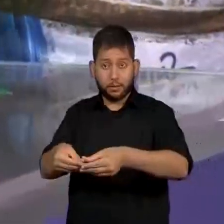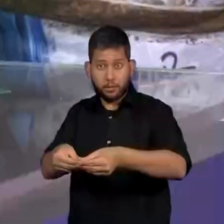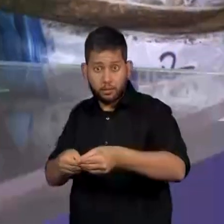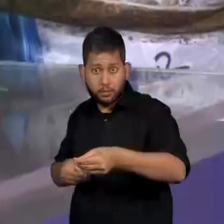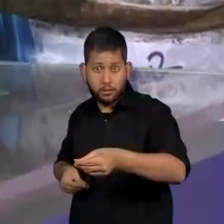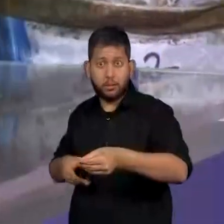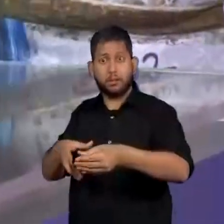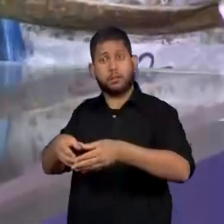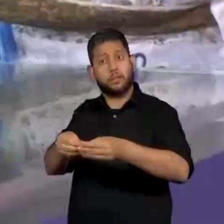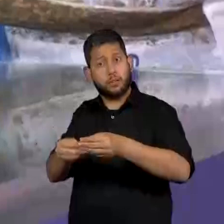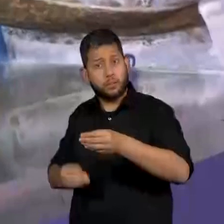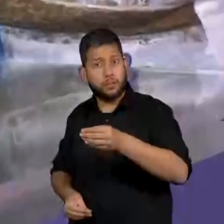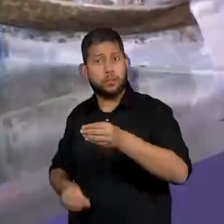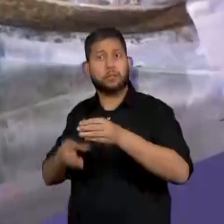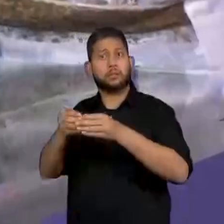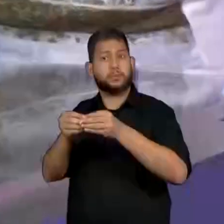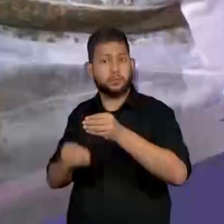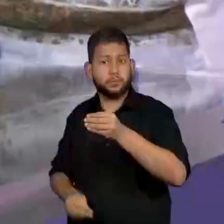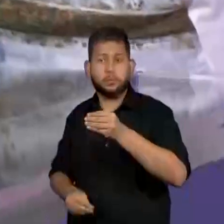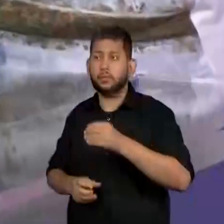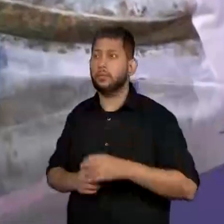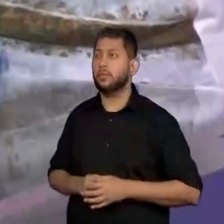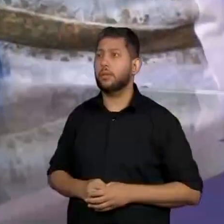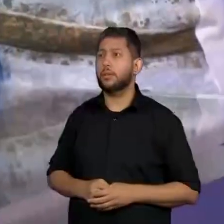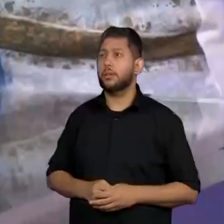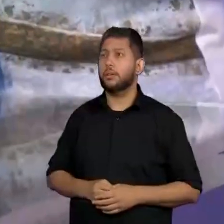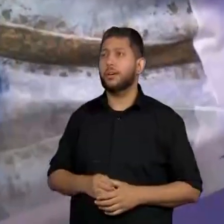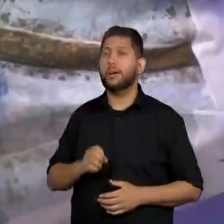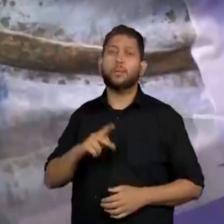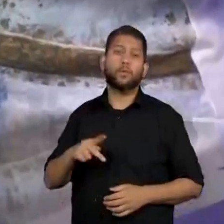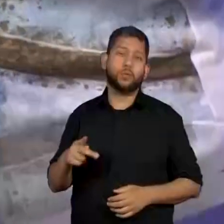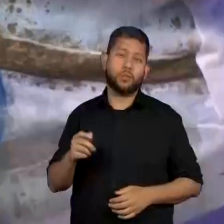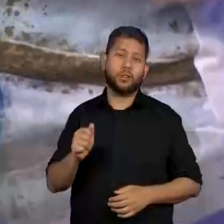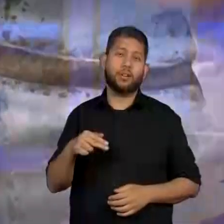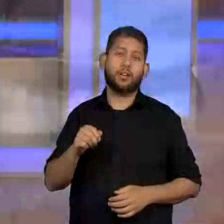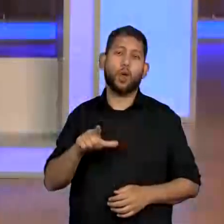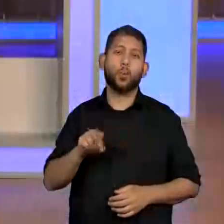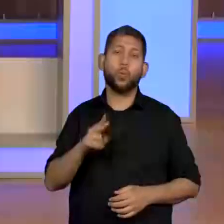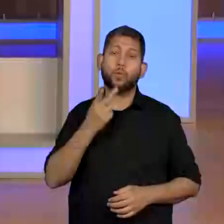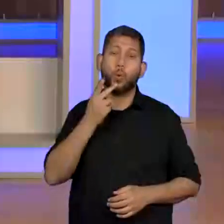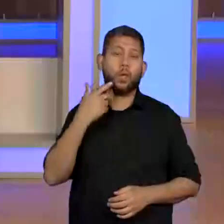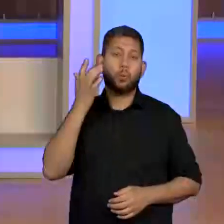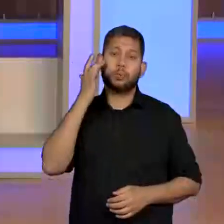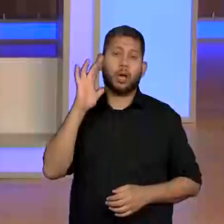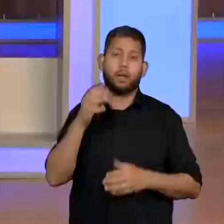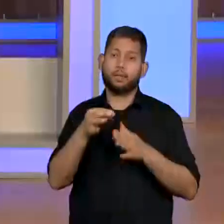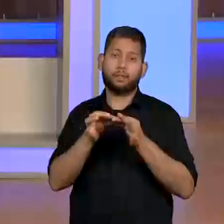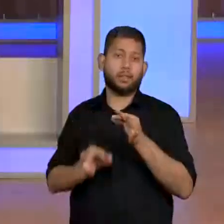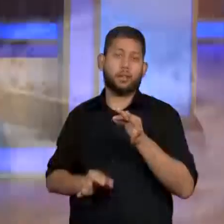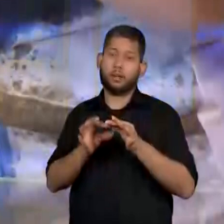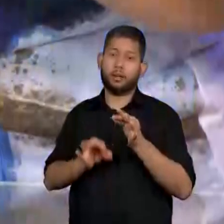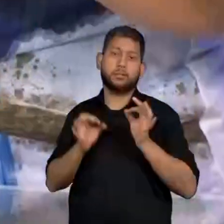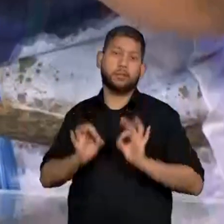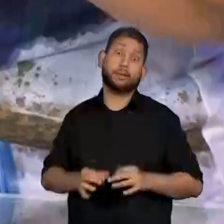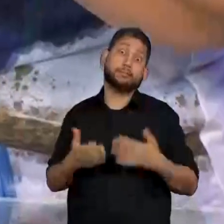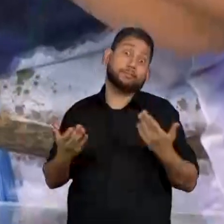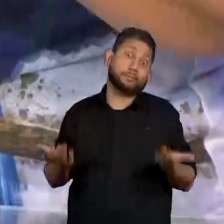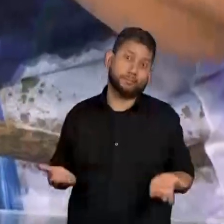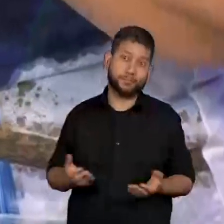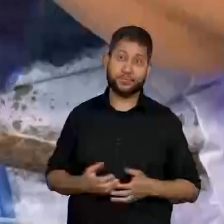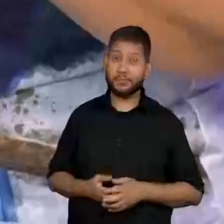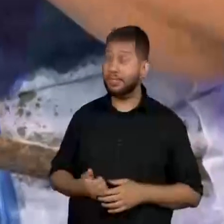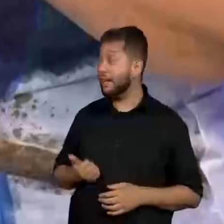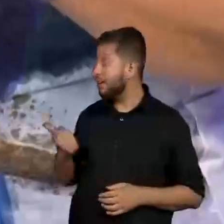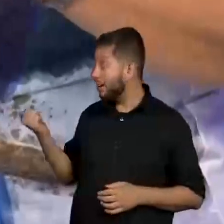com o dedo é a professora Ana Lu falou que não sei vir cá direito aí aqui esse pedaço aqui